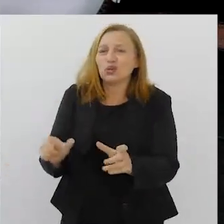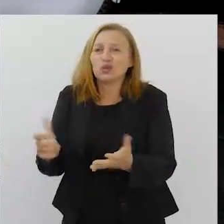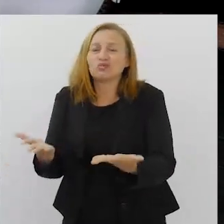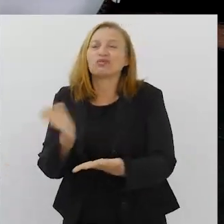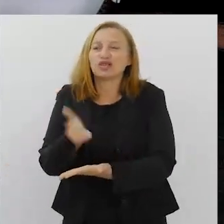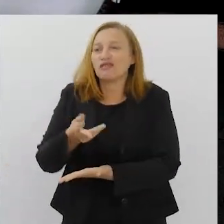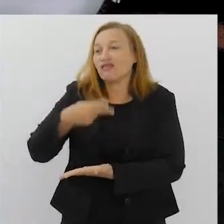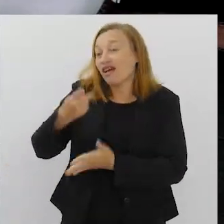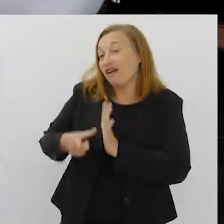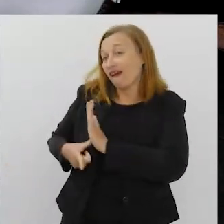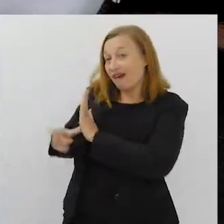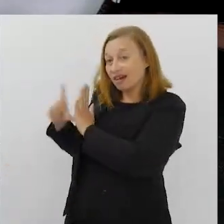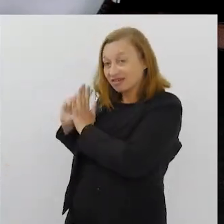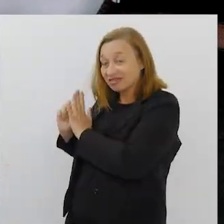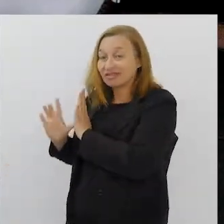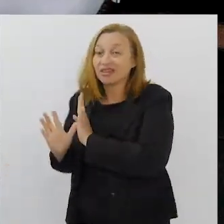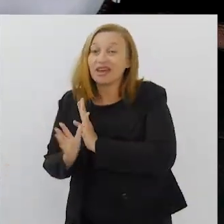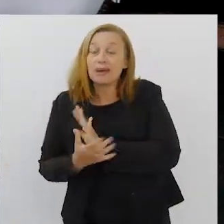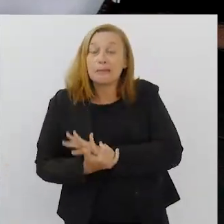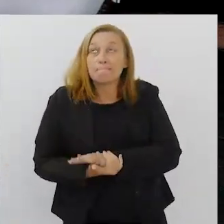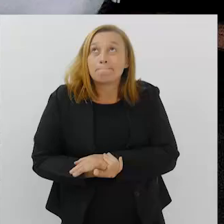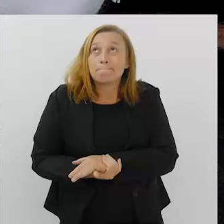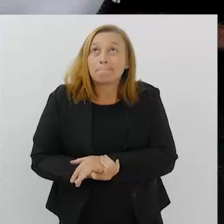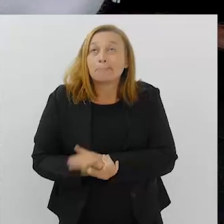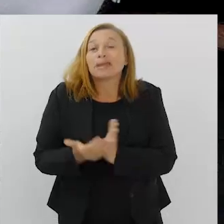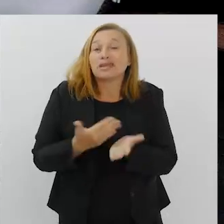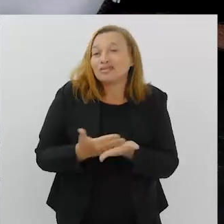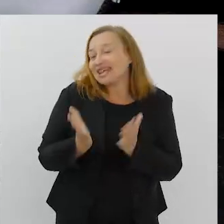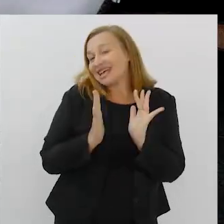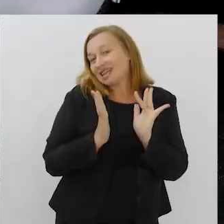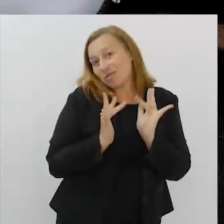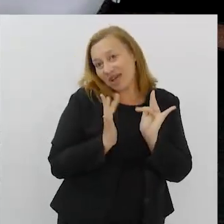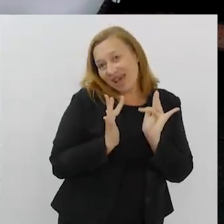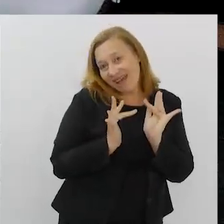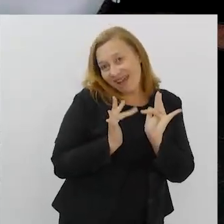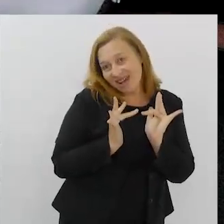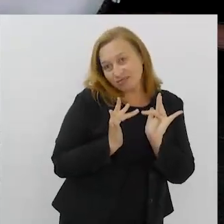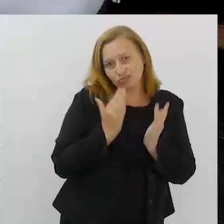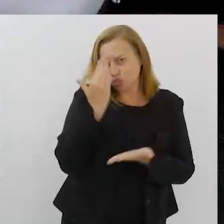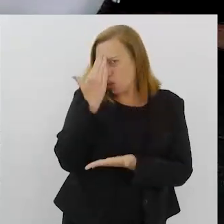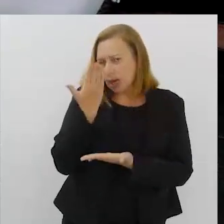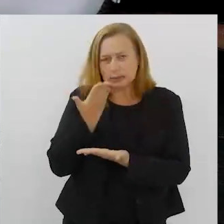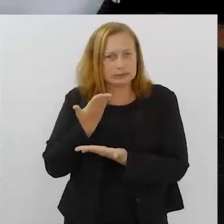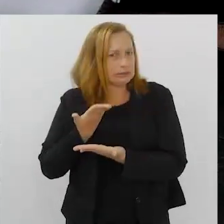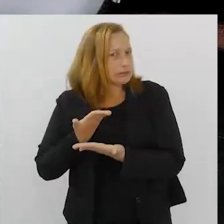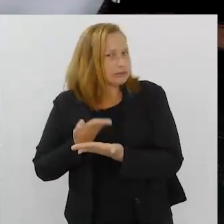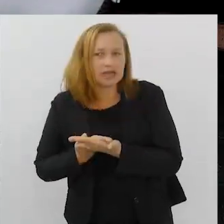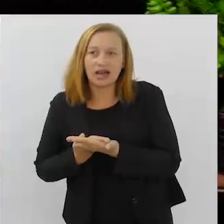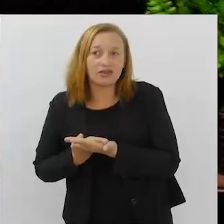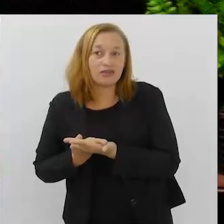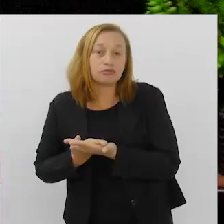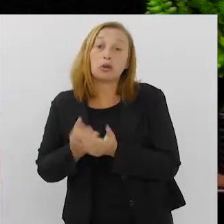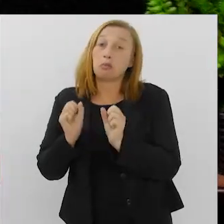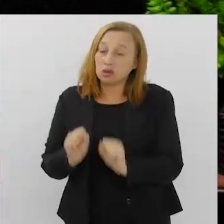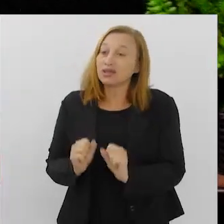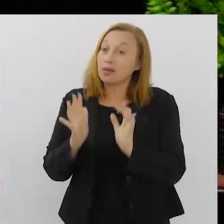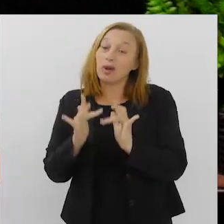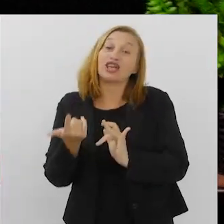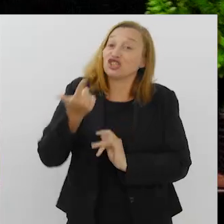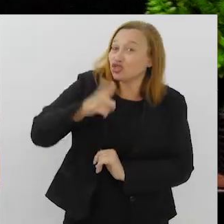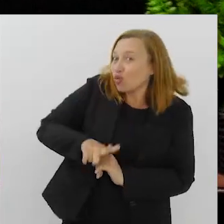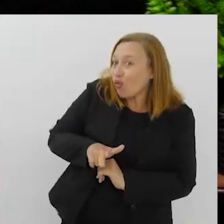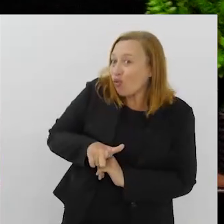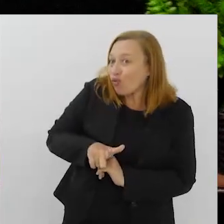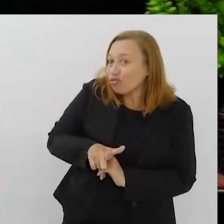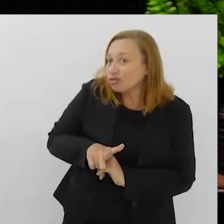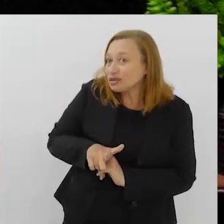como falei anteriormente, né, começaram a namorar que não acreditavam mais que seria